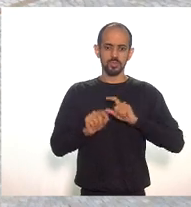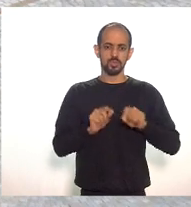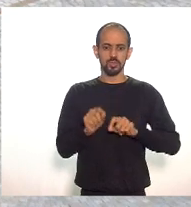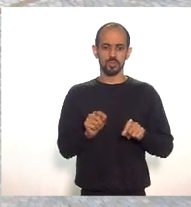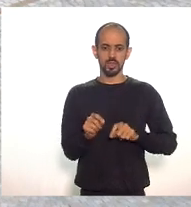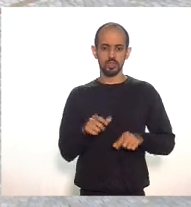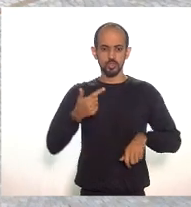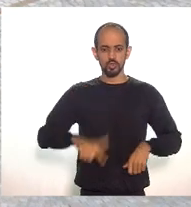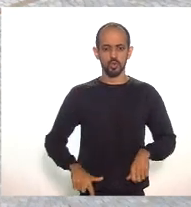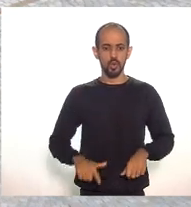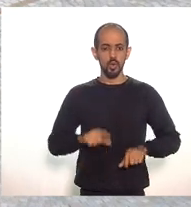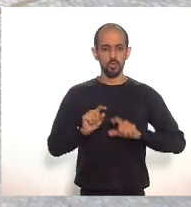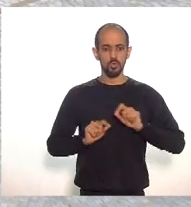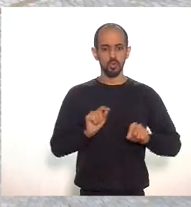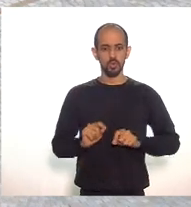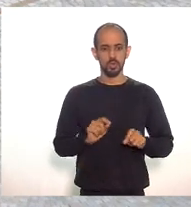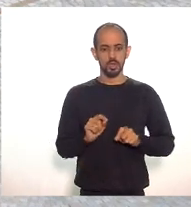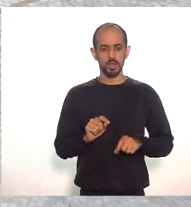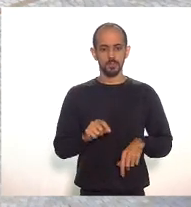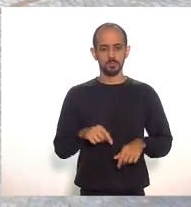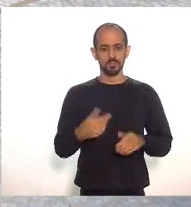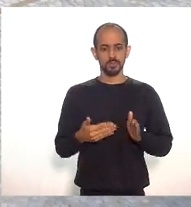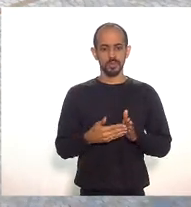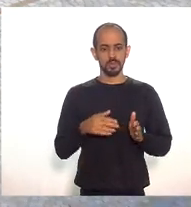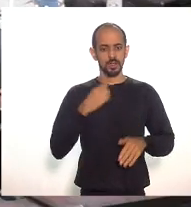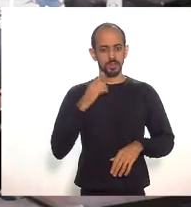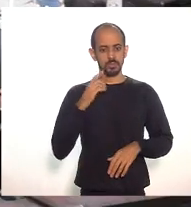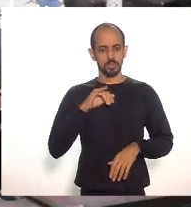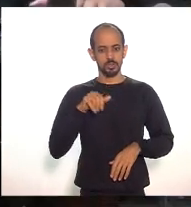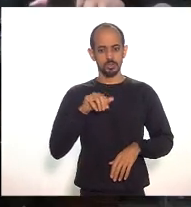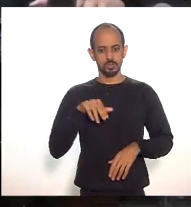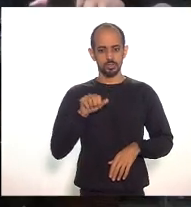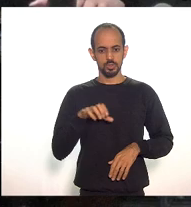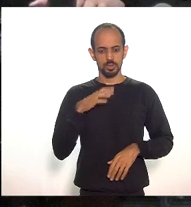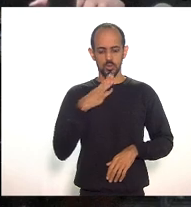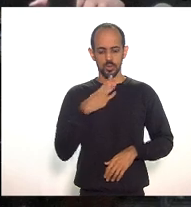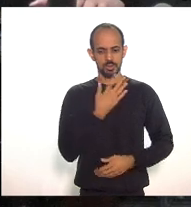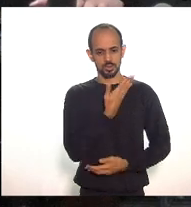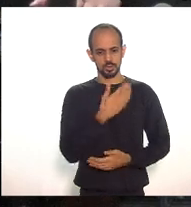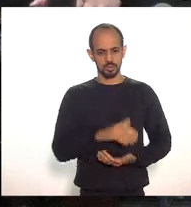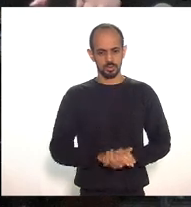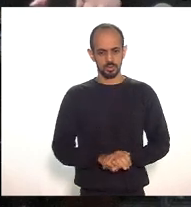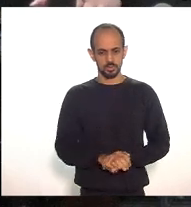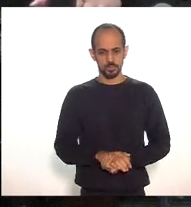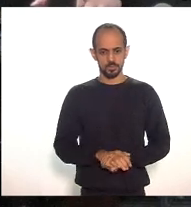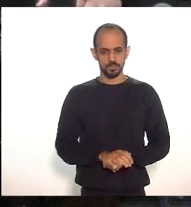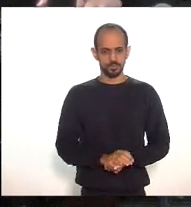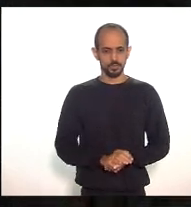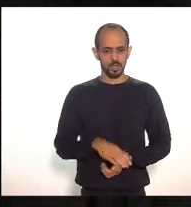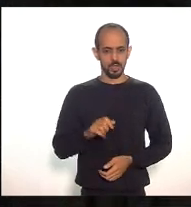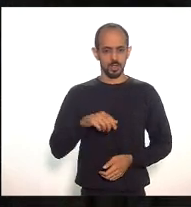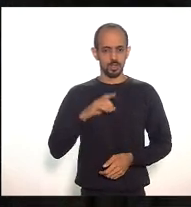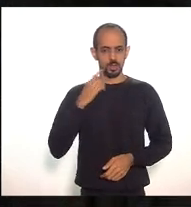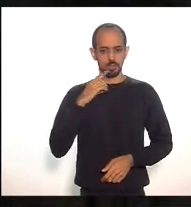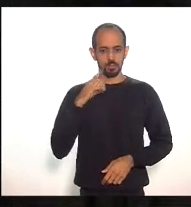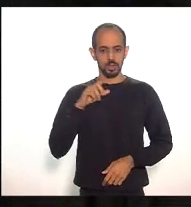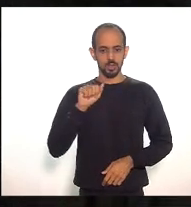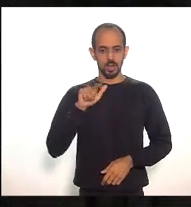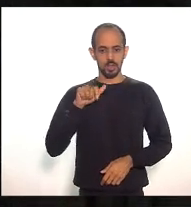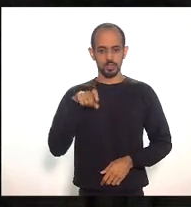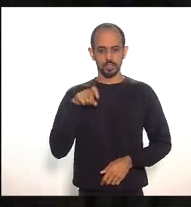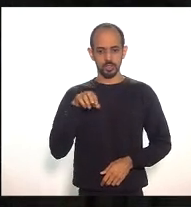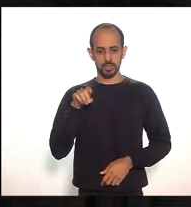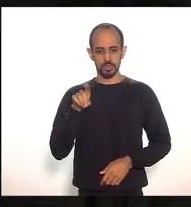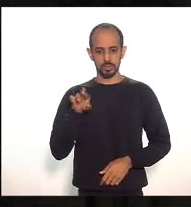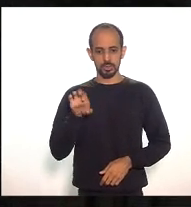está de tudo até joias ele conhece lá Deputado Alexandre disse que o deputado Dionísio Lins pedras dizer presidente que eu